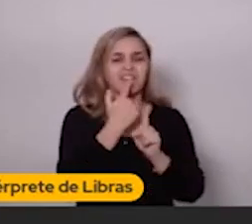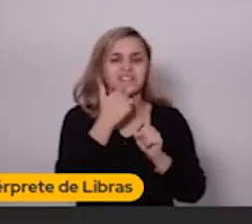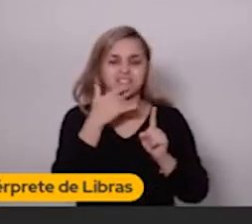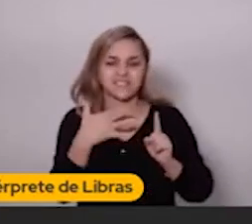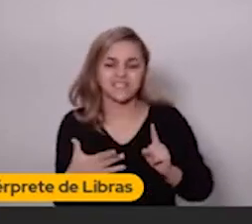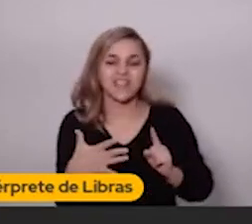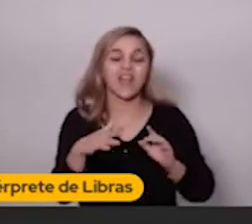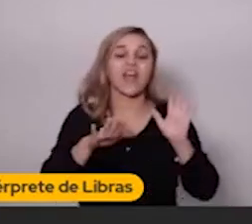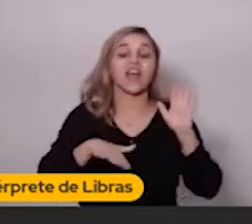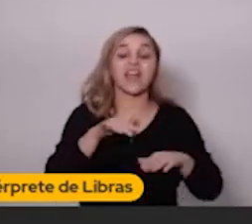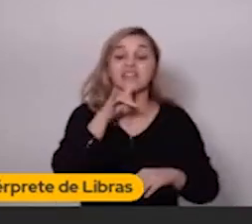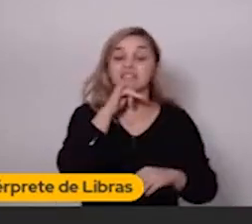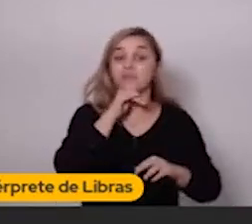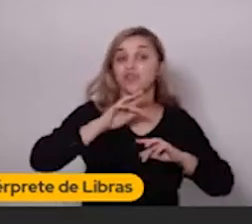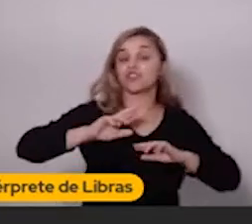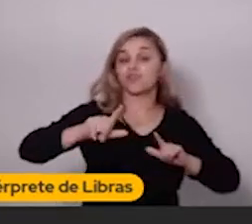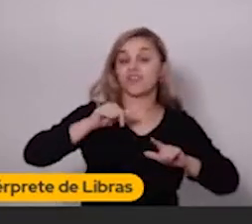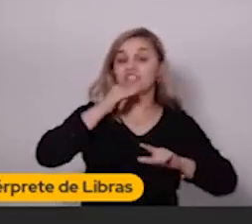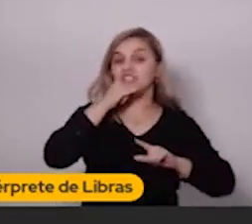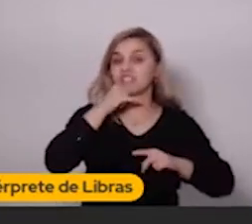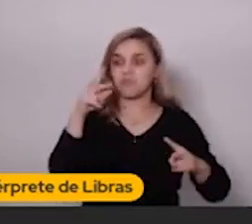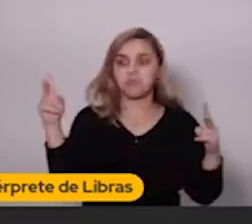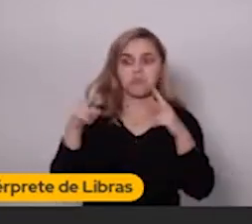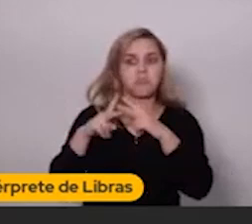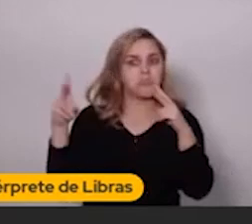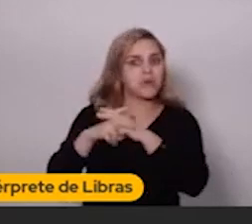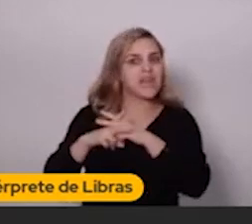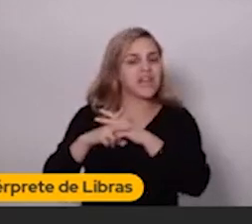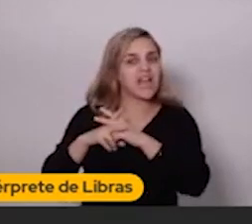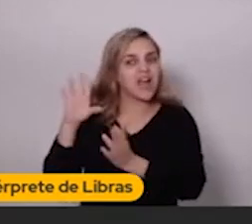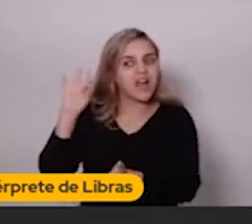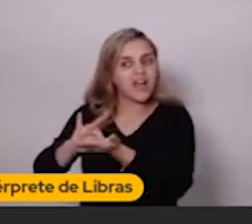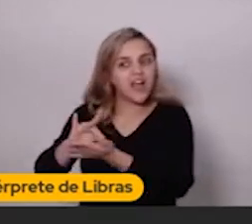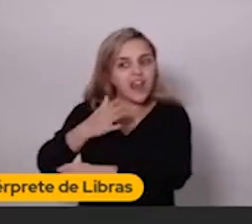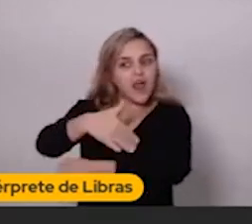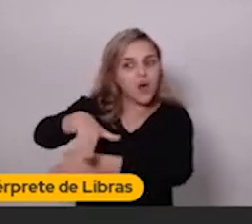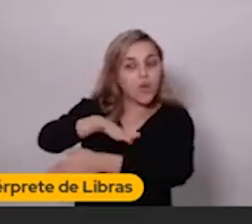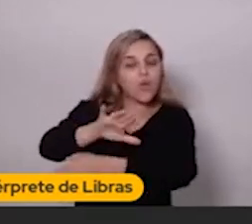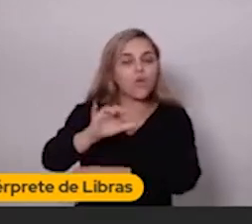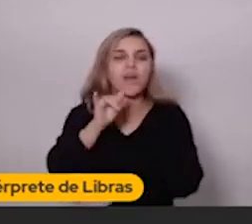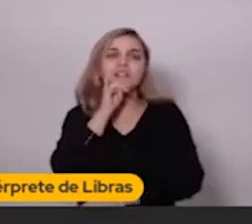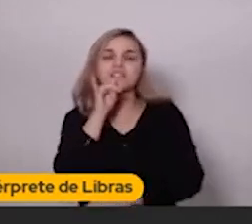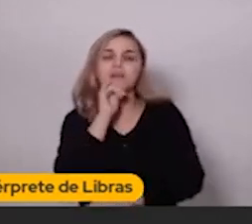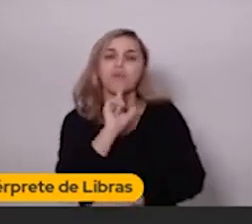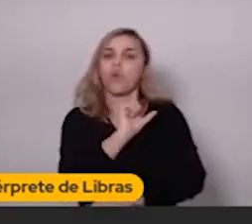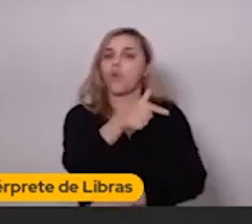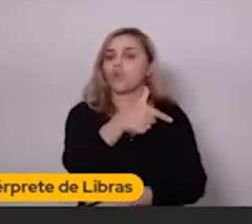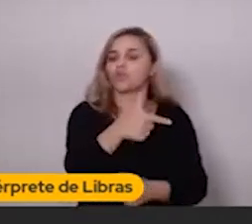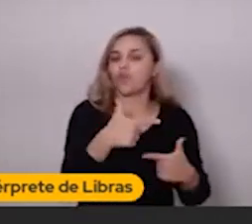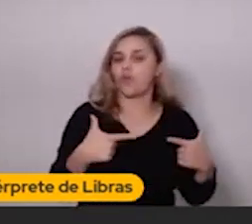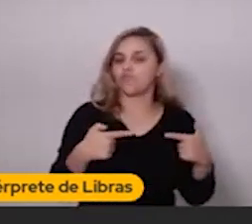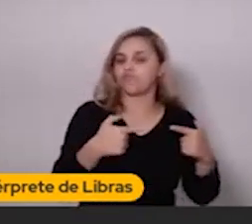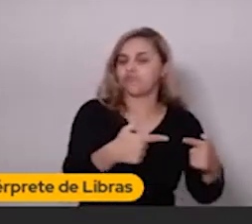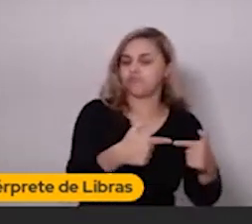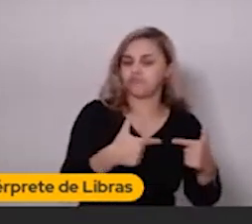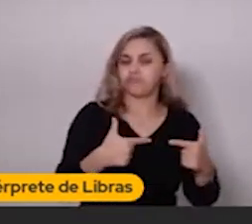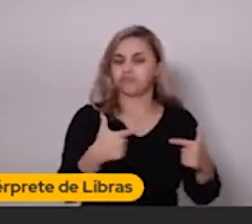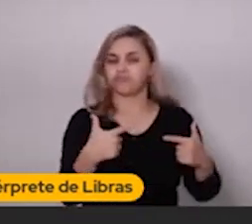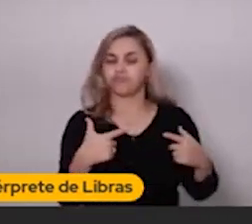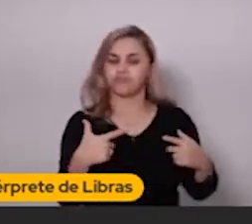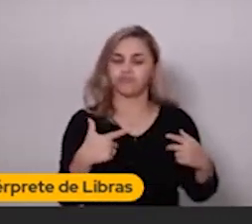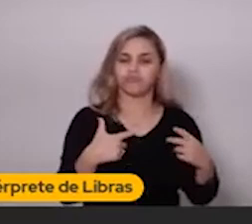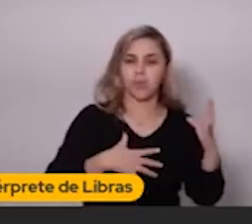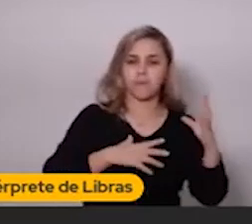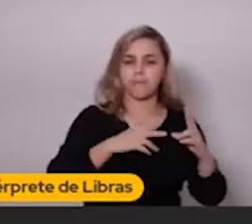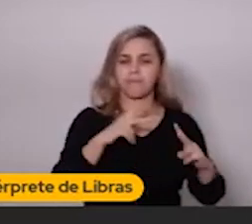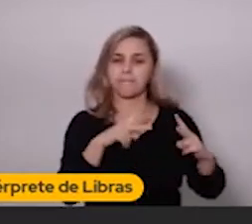eu ter um vídeo de uma briga real que está acontecendo na rua do que eu ter, por exemplo, uma luta em um ambiente controlado, como acontece